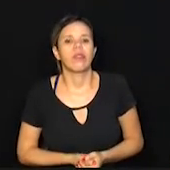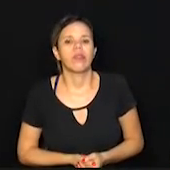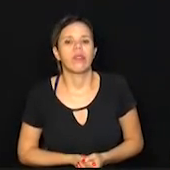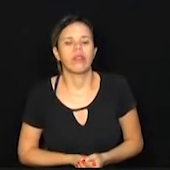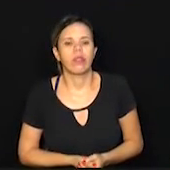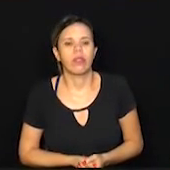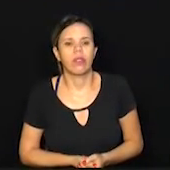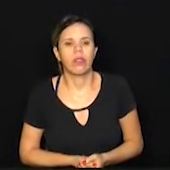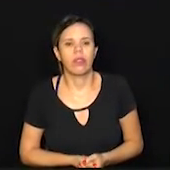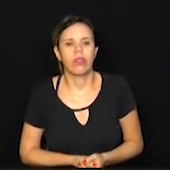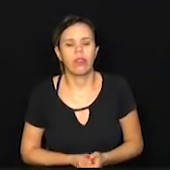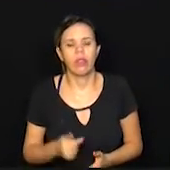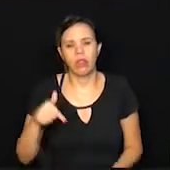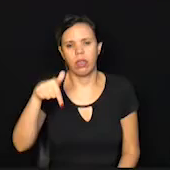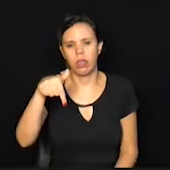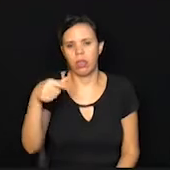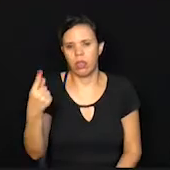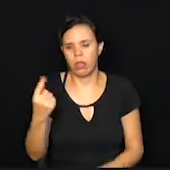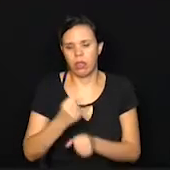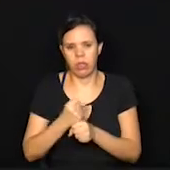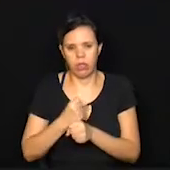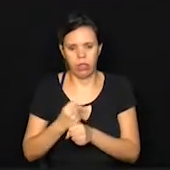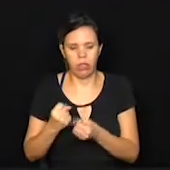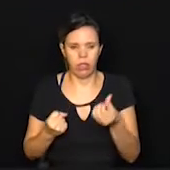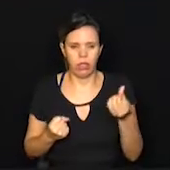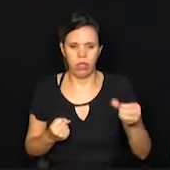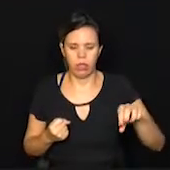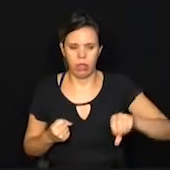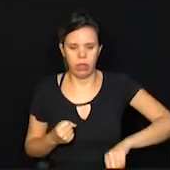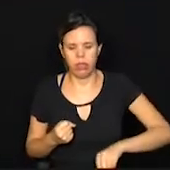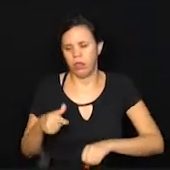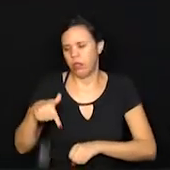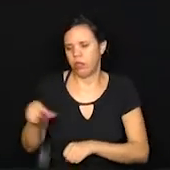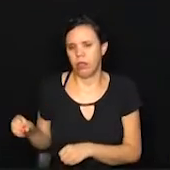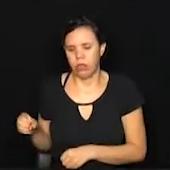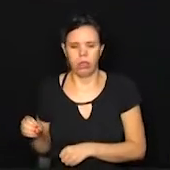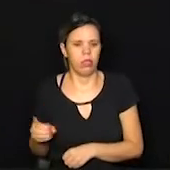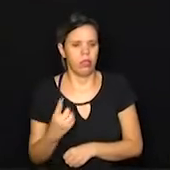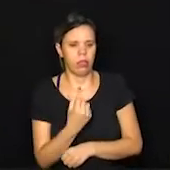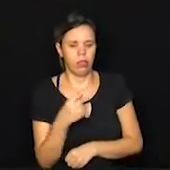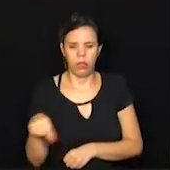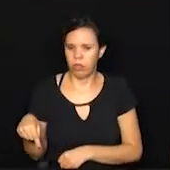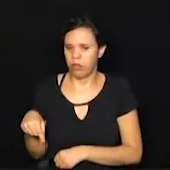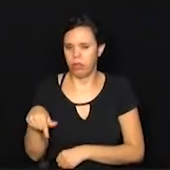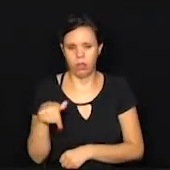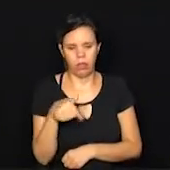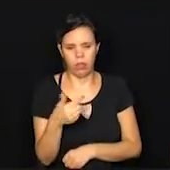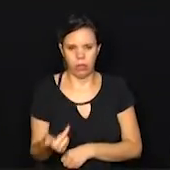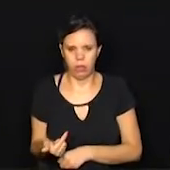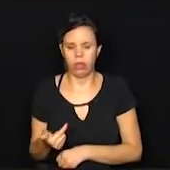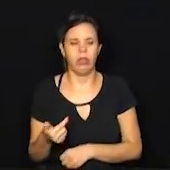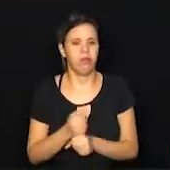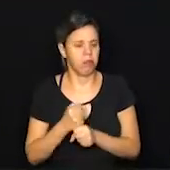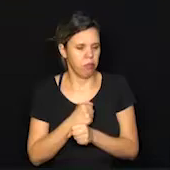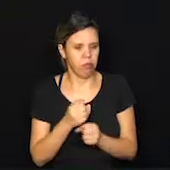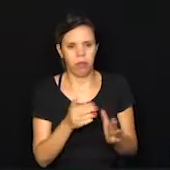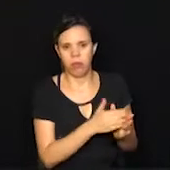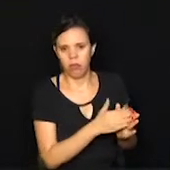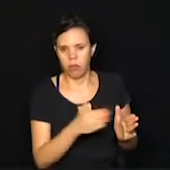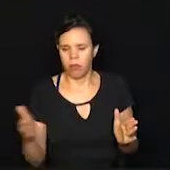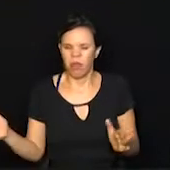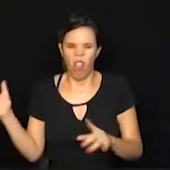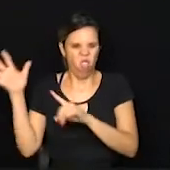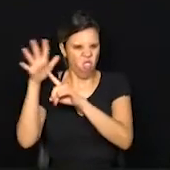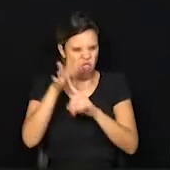e não em 71 69 70 71 72 e uma período de